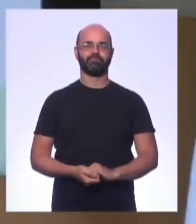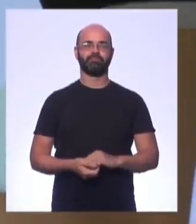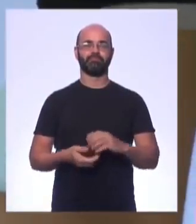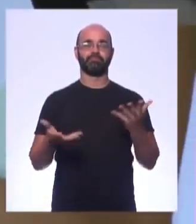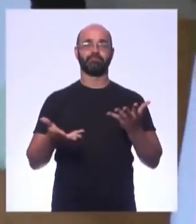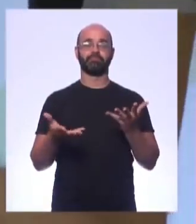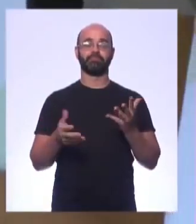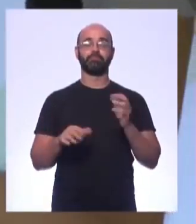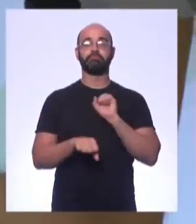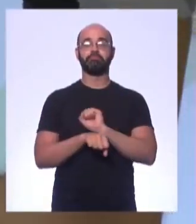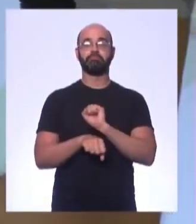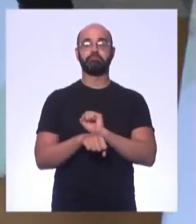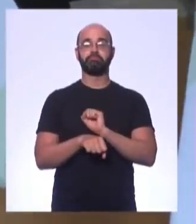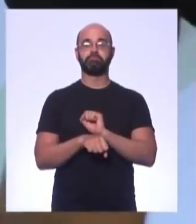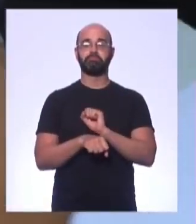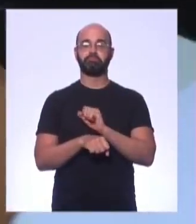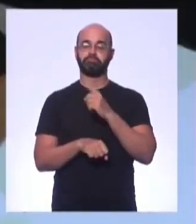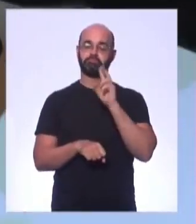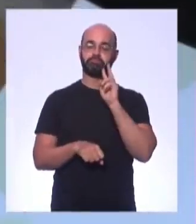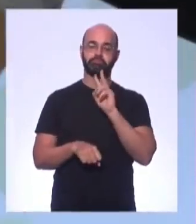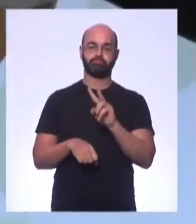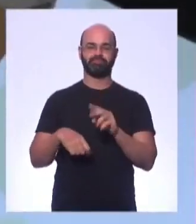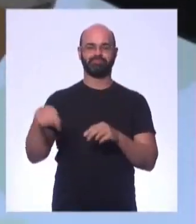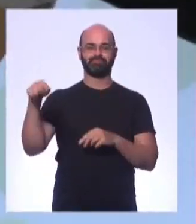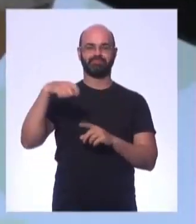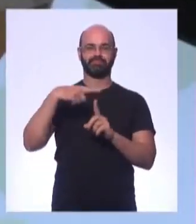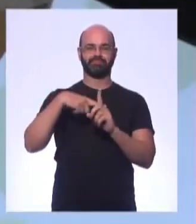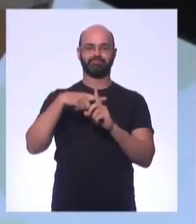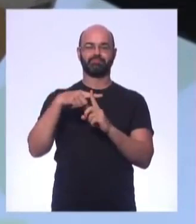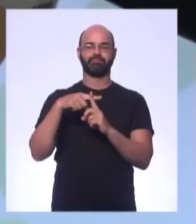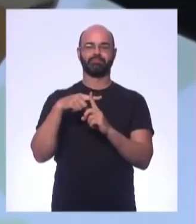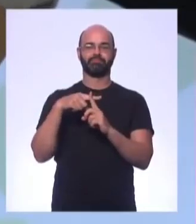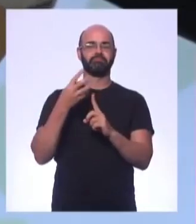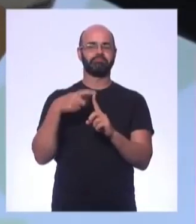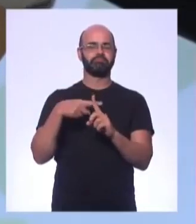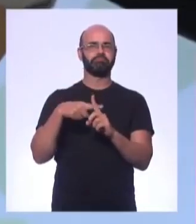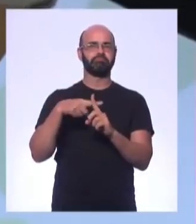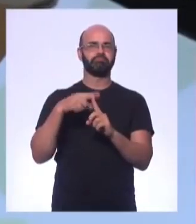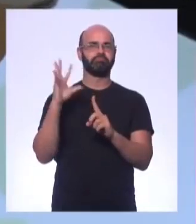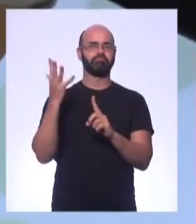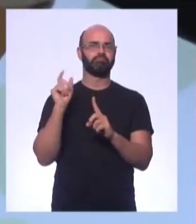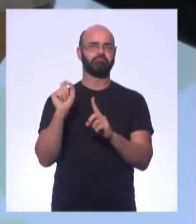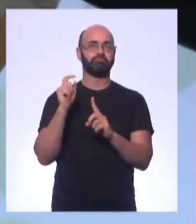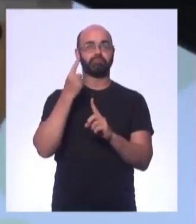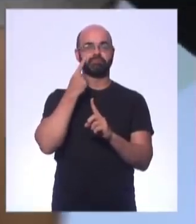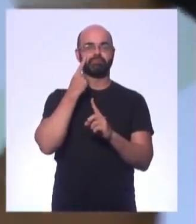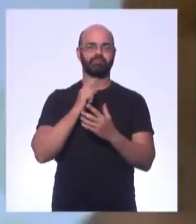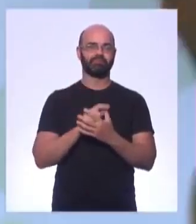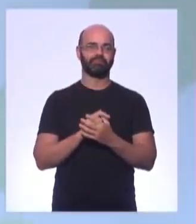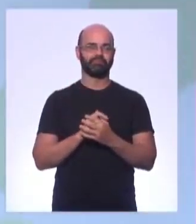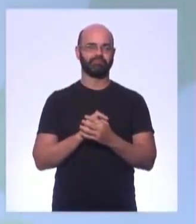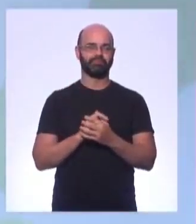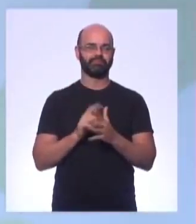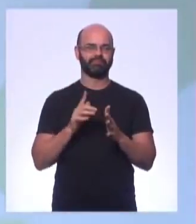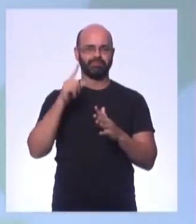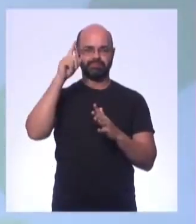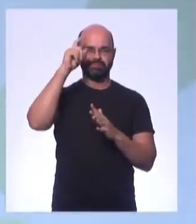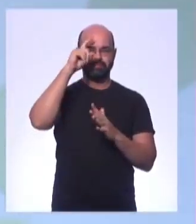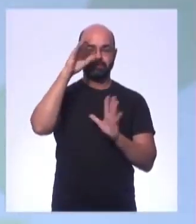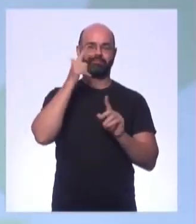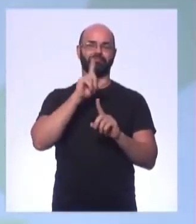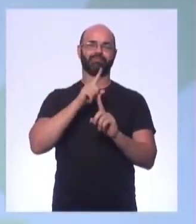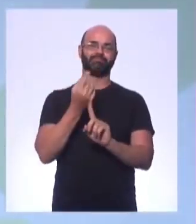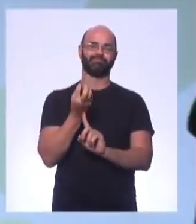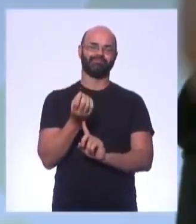observar como ele vai funcionar, né? Esse nosso termômetro, né? Uma dificuldade que a gente tem é de... Aí. Isso. Só lembrando